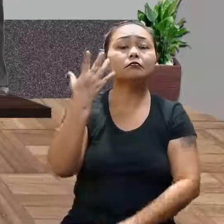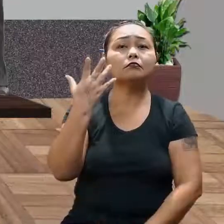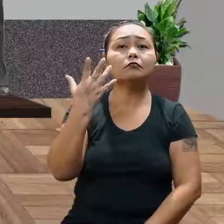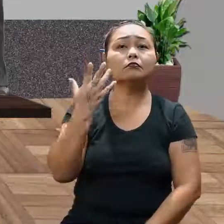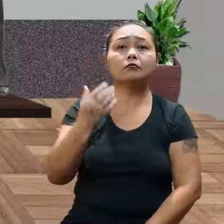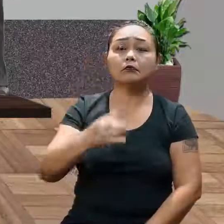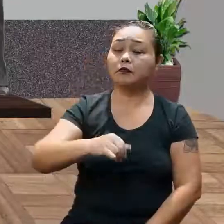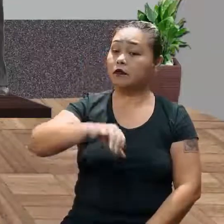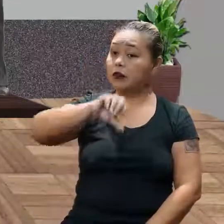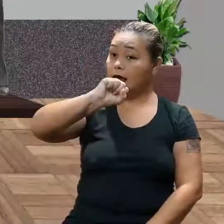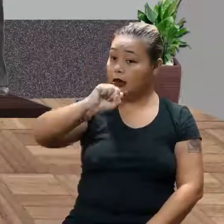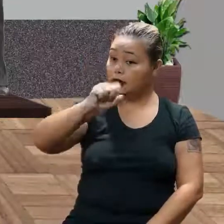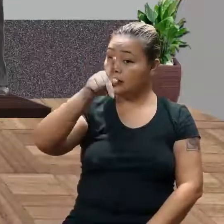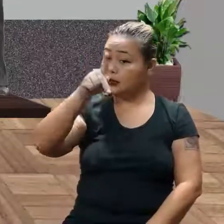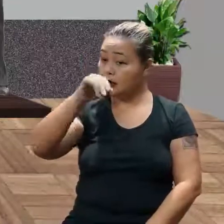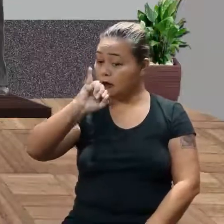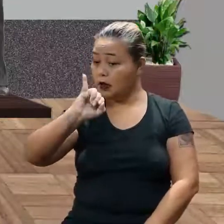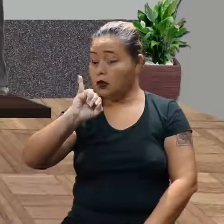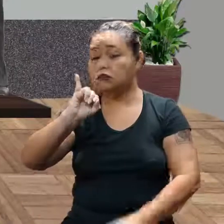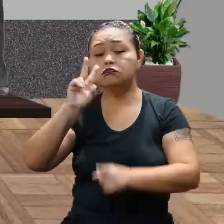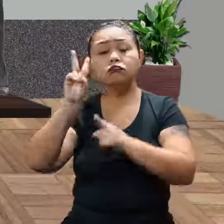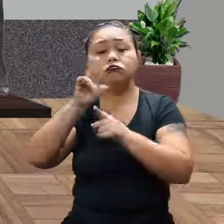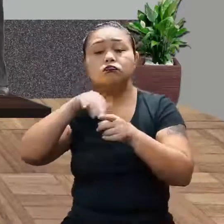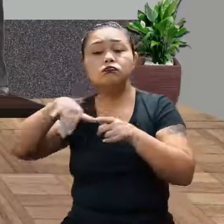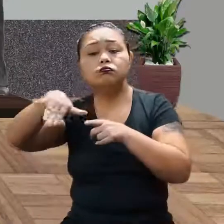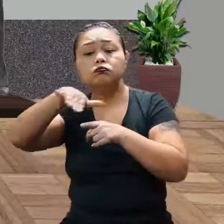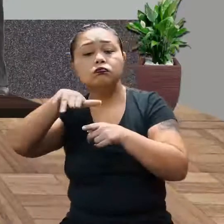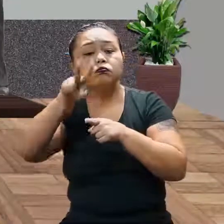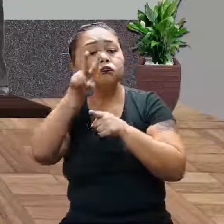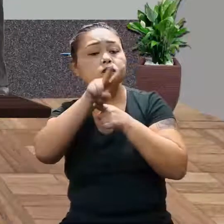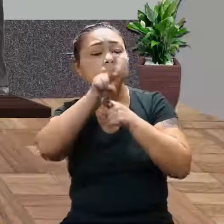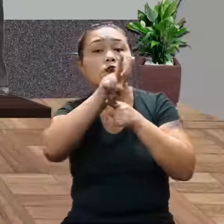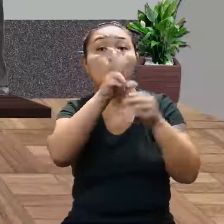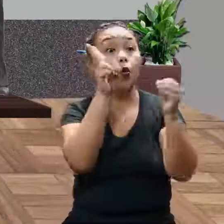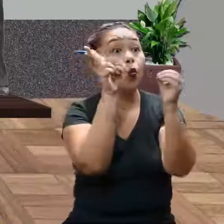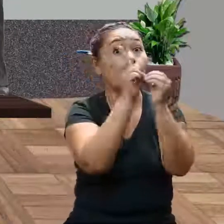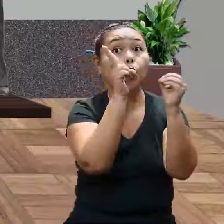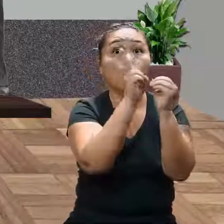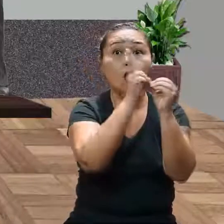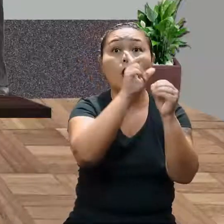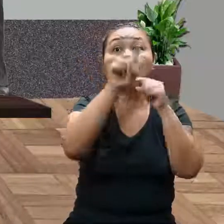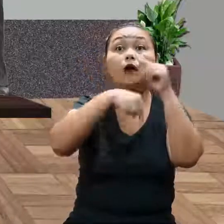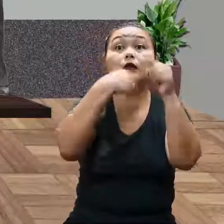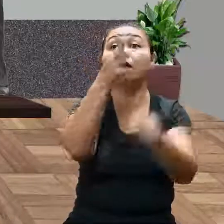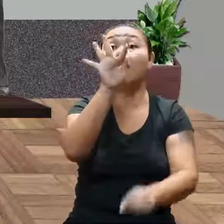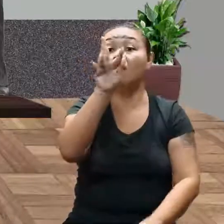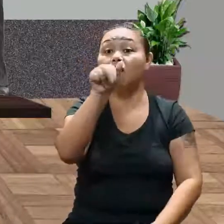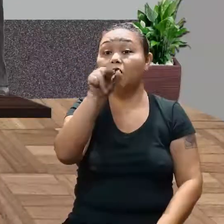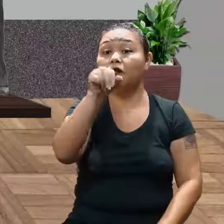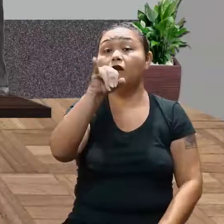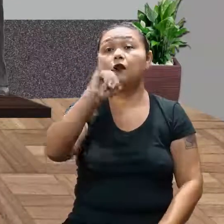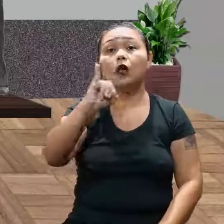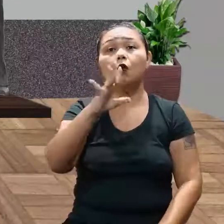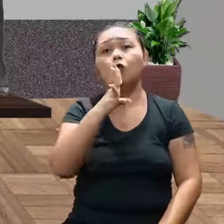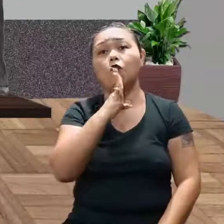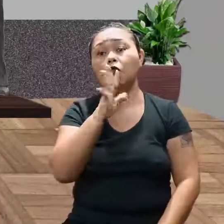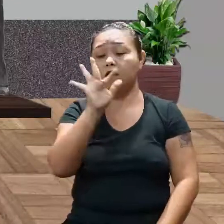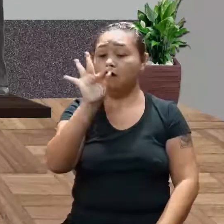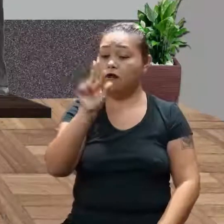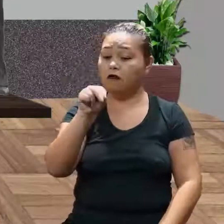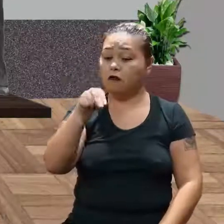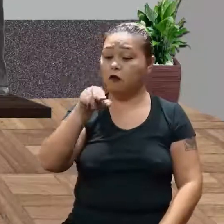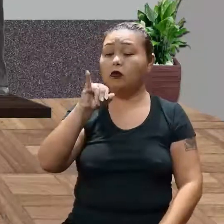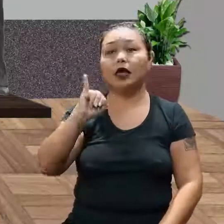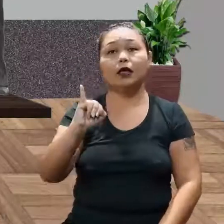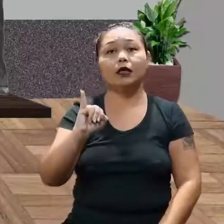o SPI, o Serviço de Proteção ao Índio, que depois vai se tornar FUNAI. Hoje nós conhecemos como